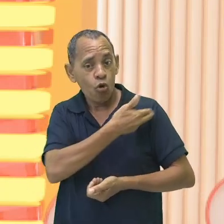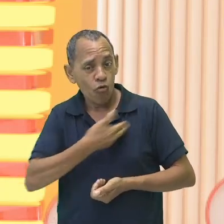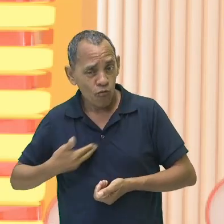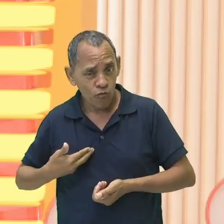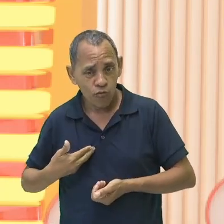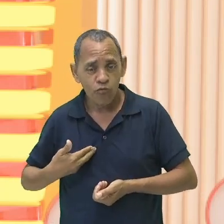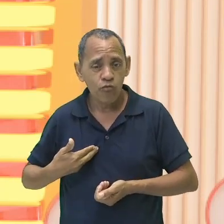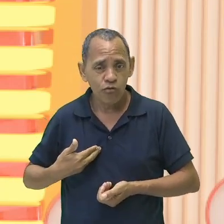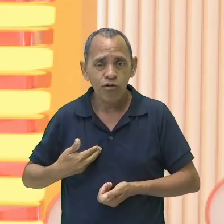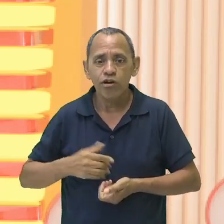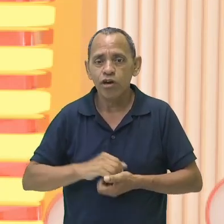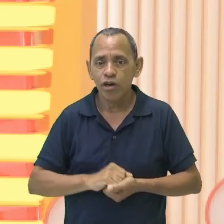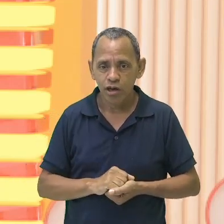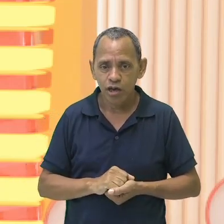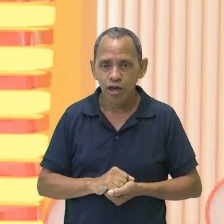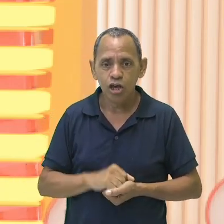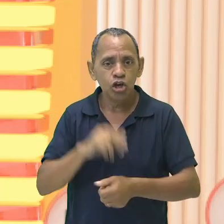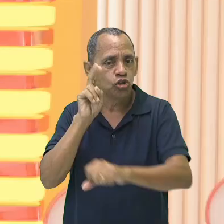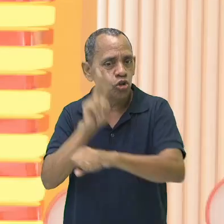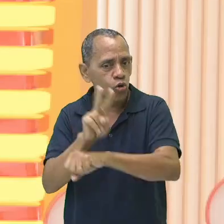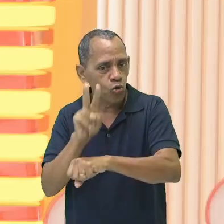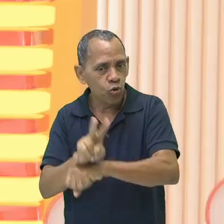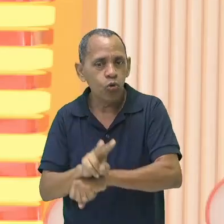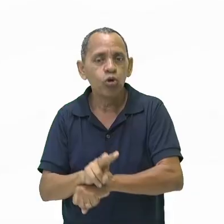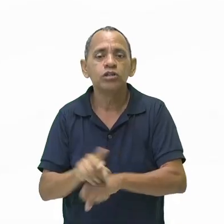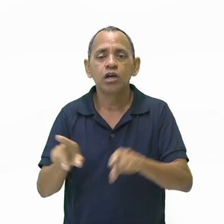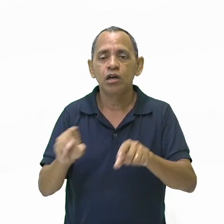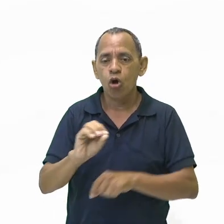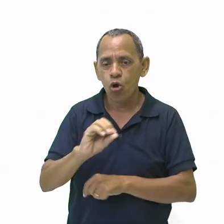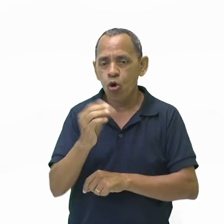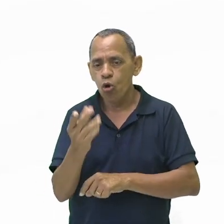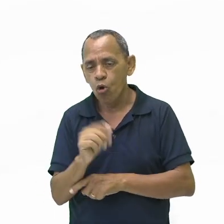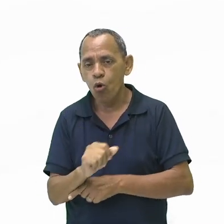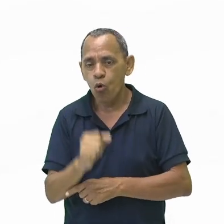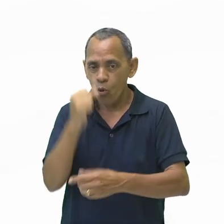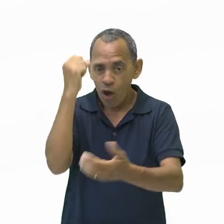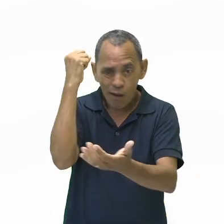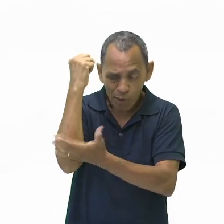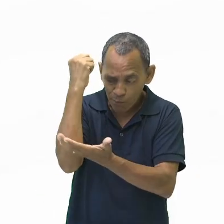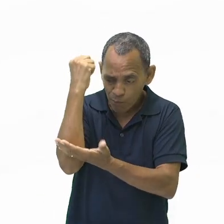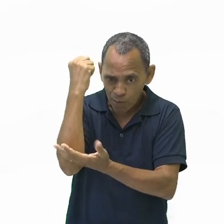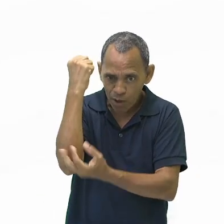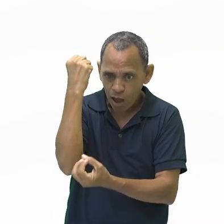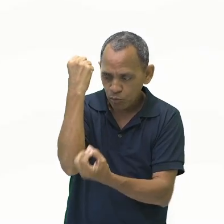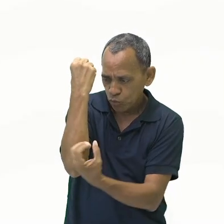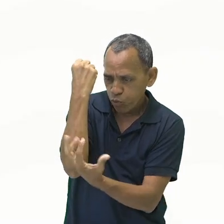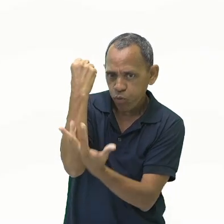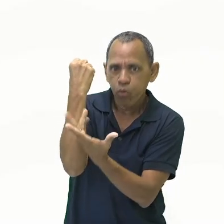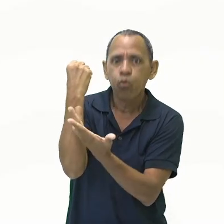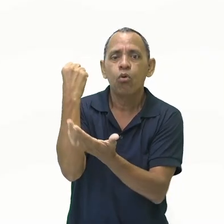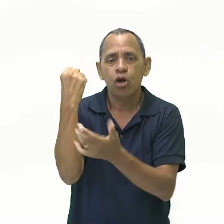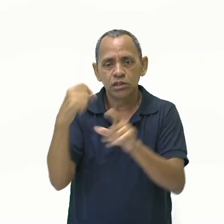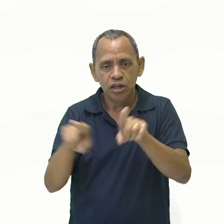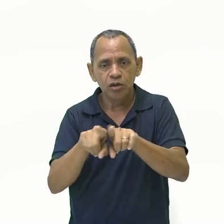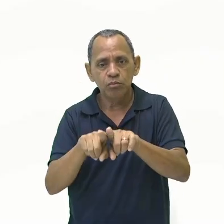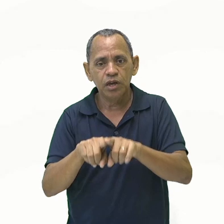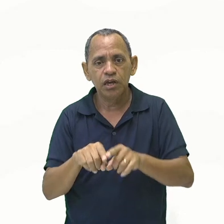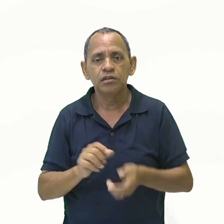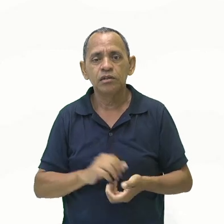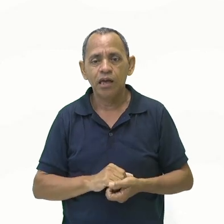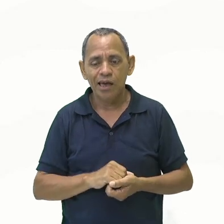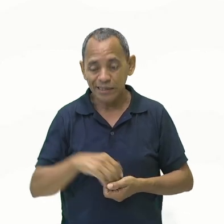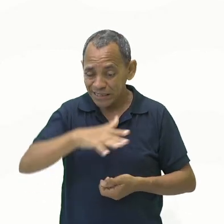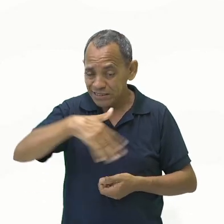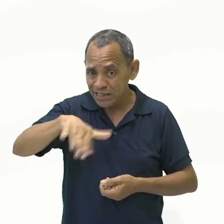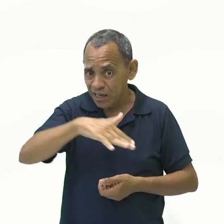dos panos de maneira intencional. Vamos ver nesse mapa agora aí, pessoal, que mostra a produção de soja no Brasil, né? Claro, a